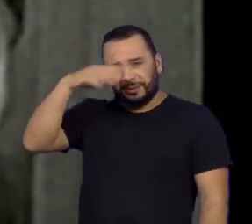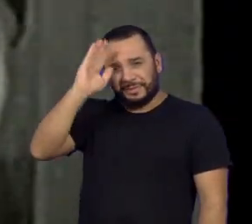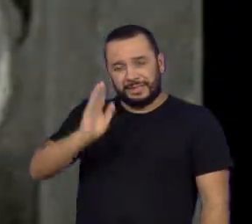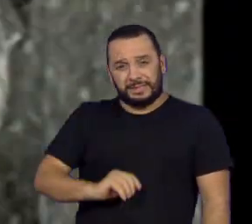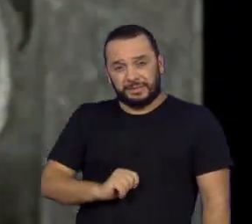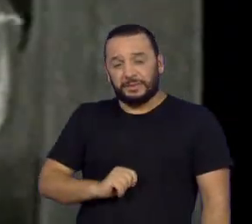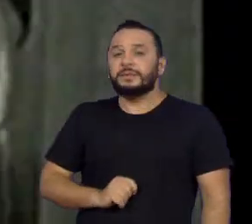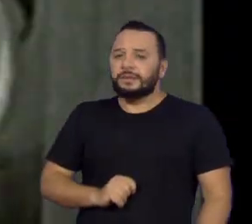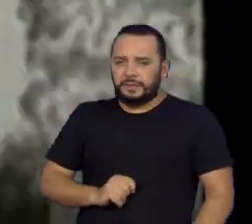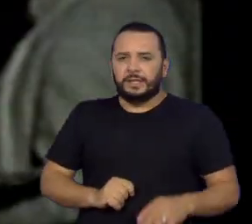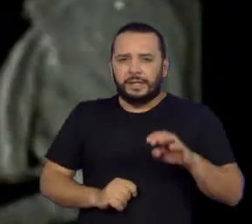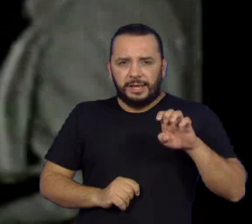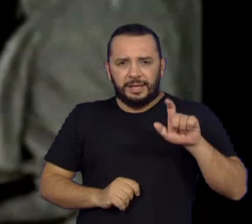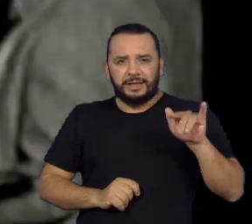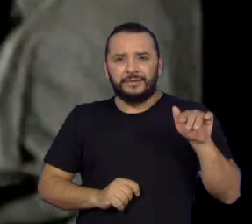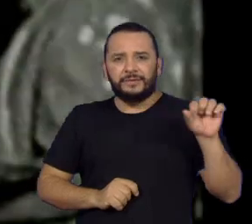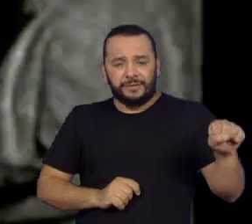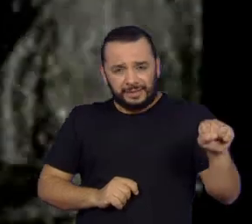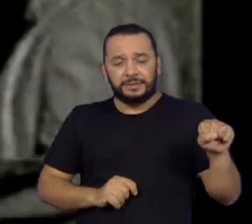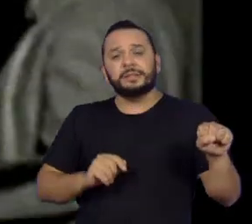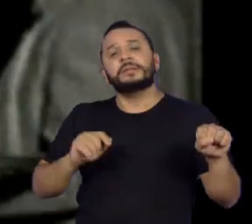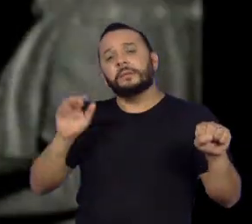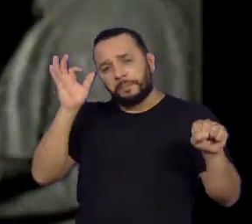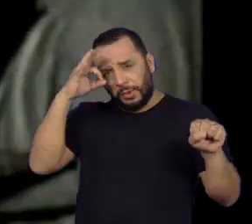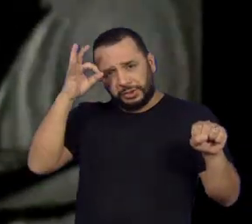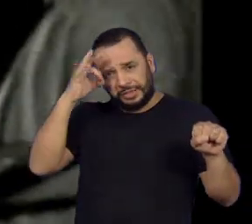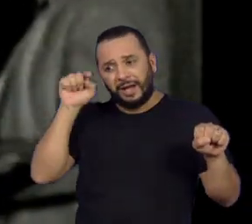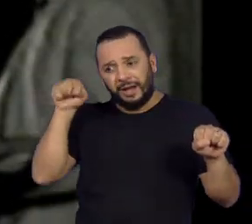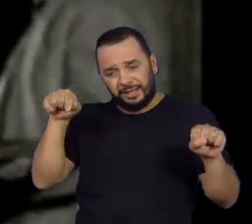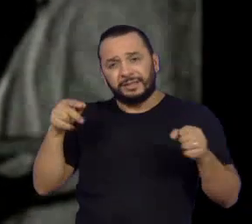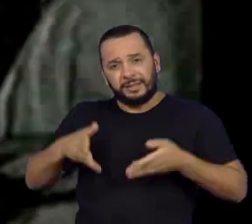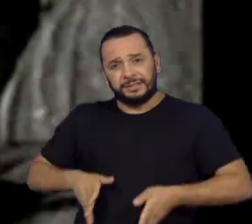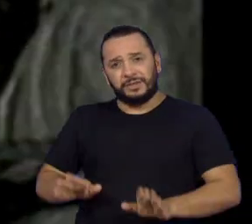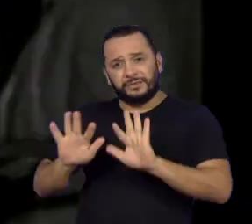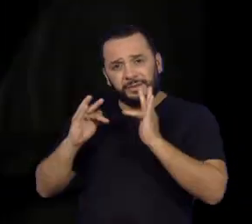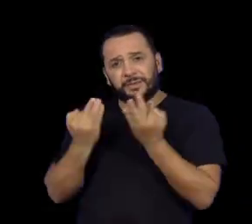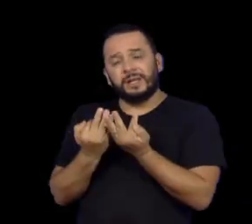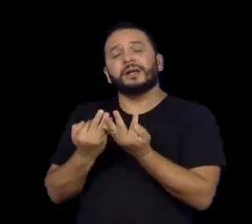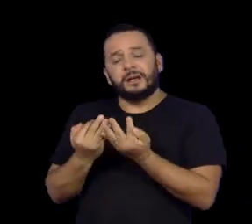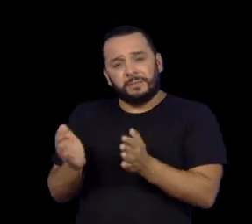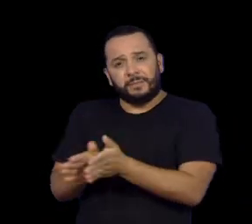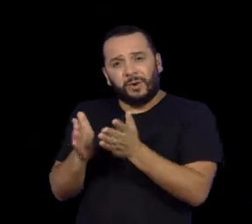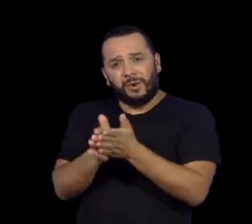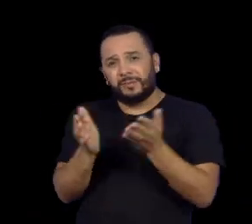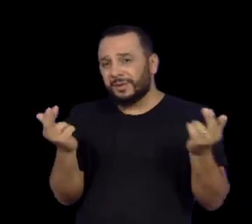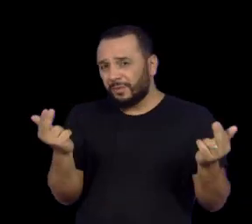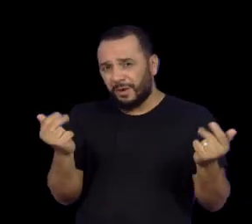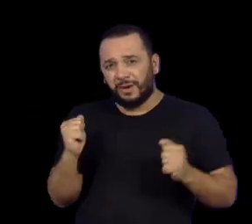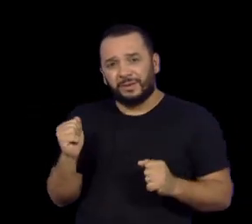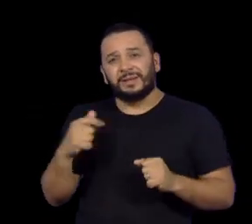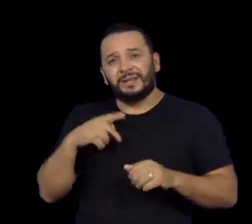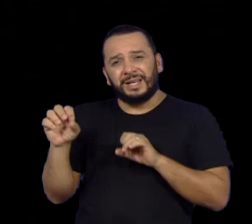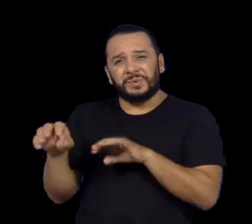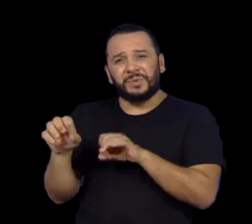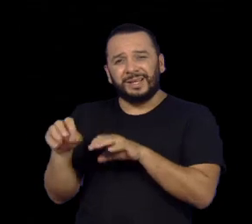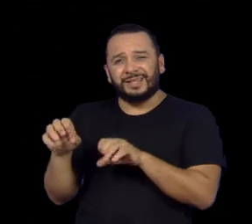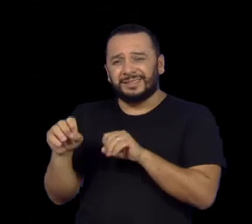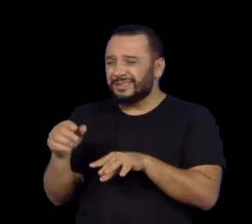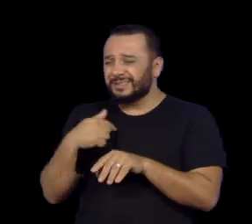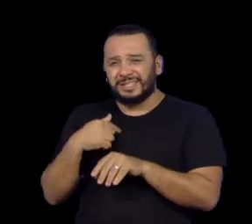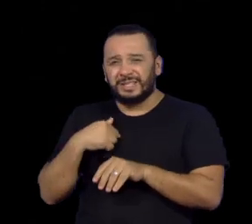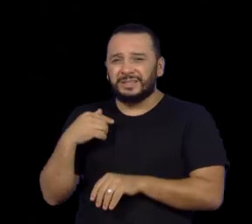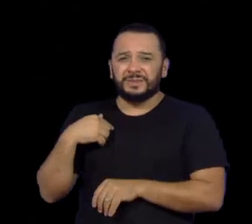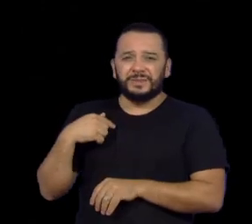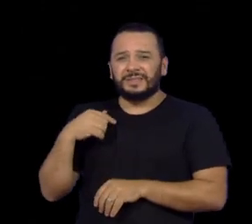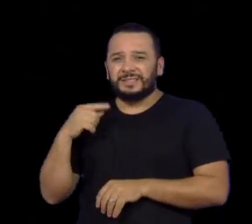Como Elifas, Portinari também nasceu numa família pobre de agricultores, teve educação formal precária e começou a trabalhar